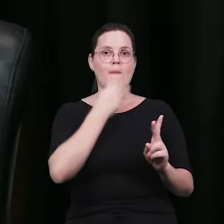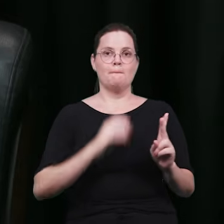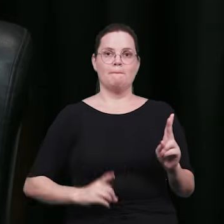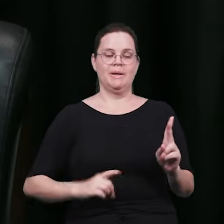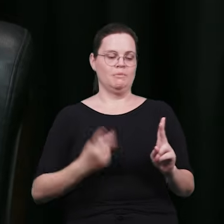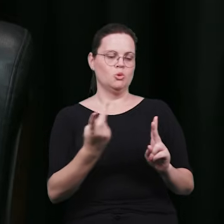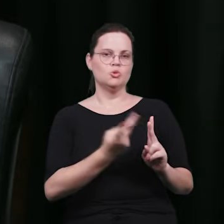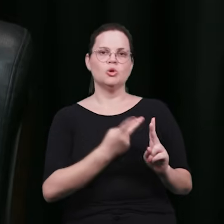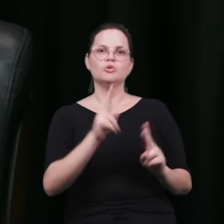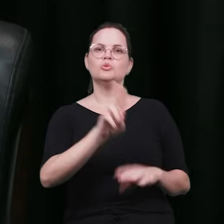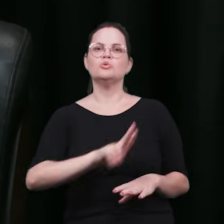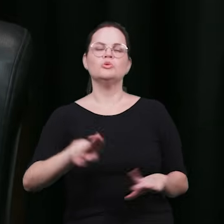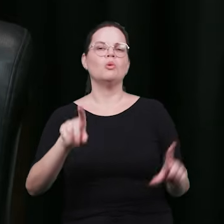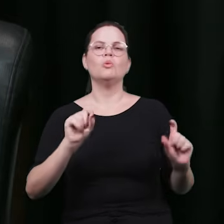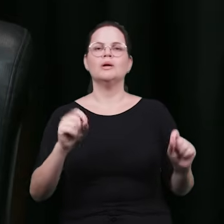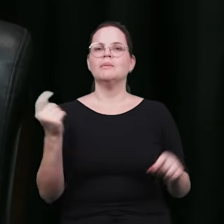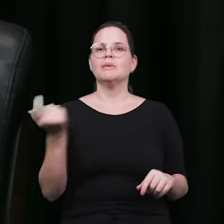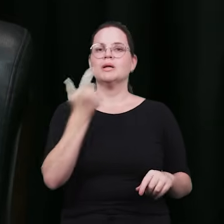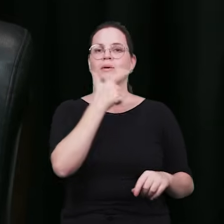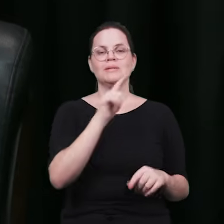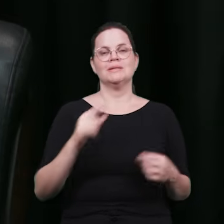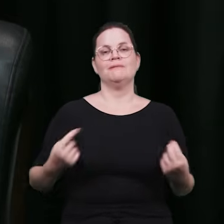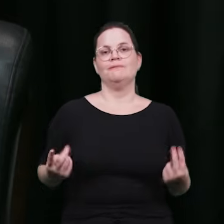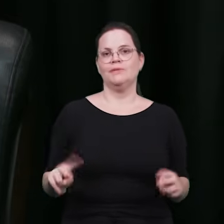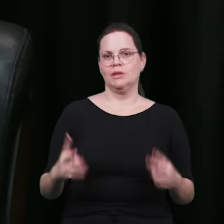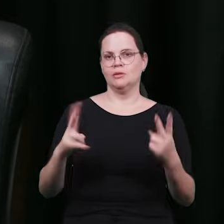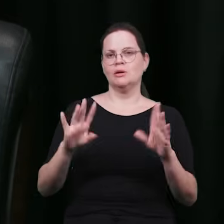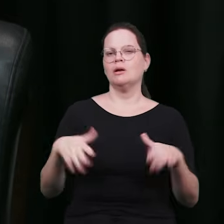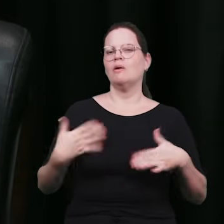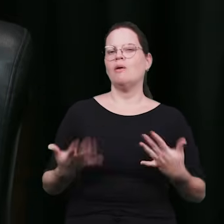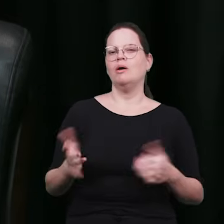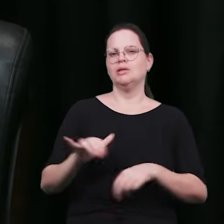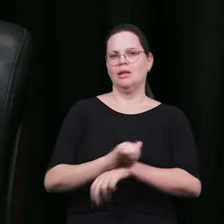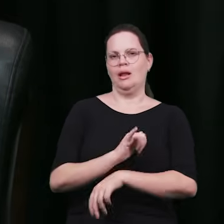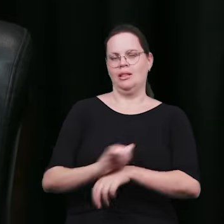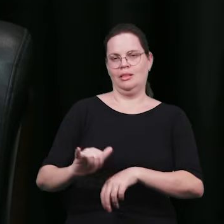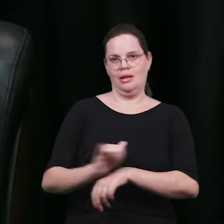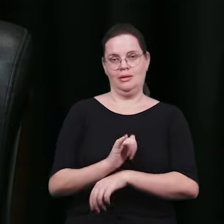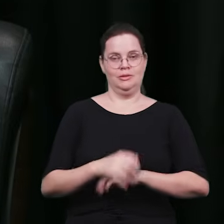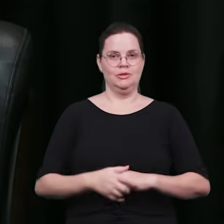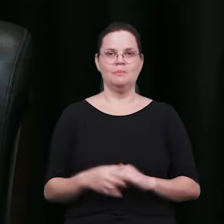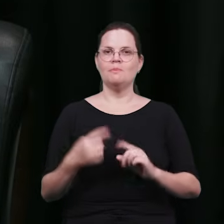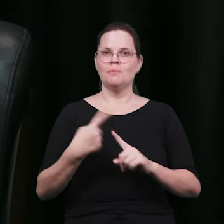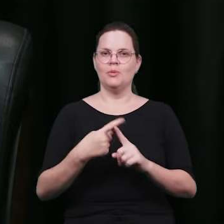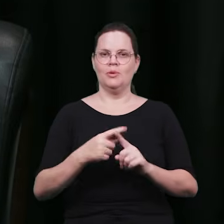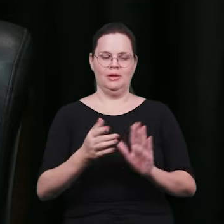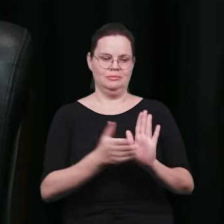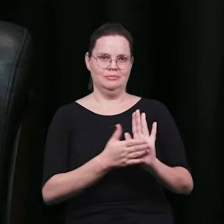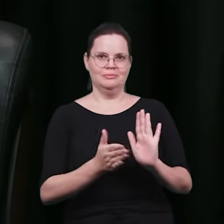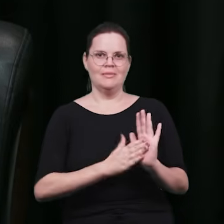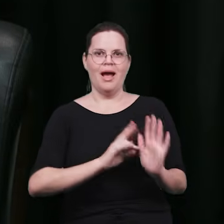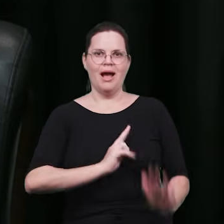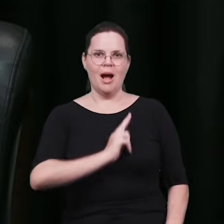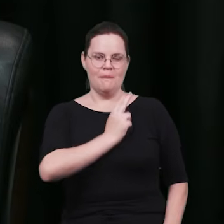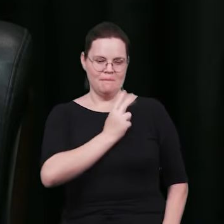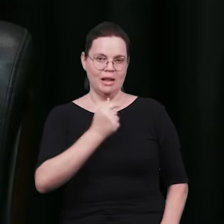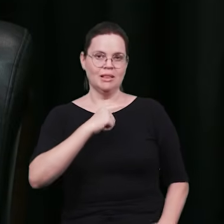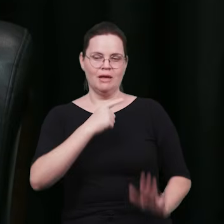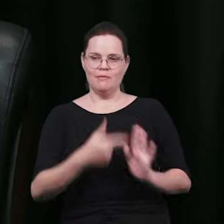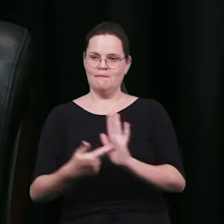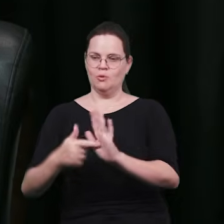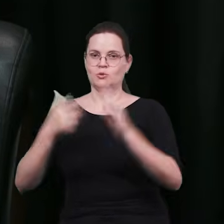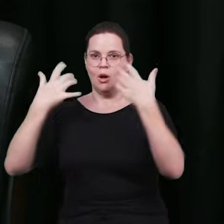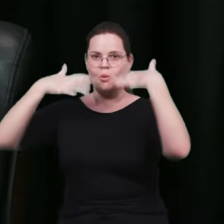para eles alcançarem a vitória mediante esse plano que Amã elaborou ali para destruir o